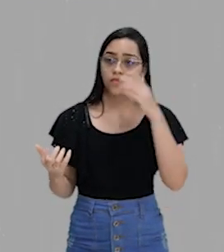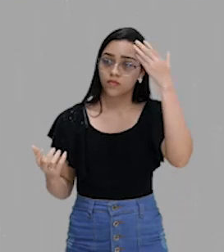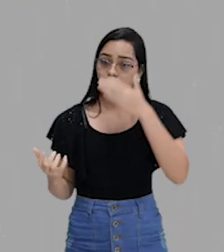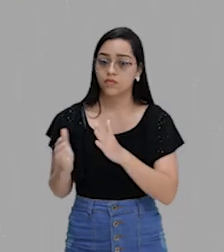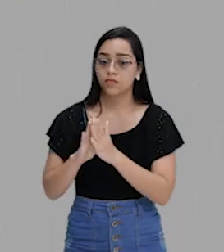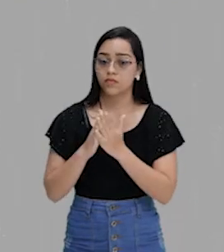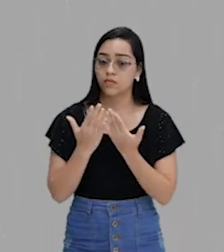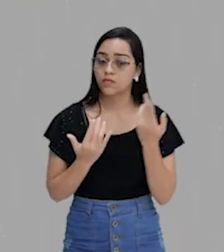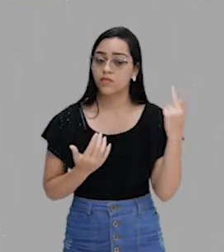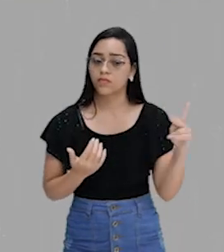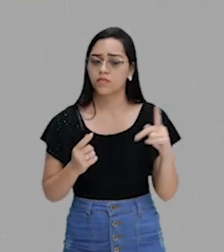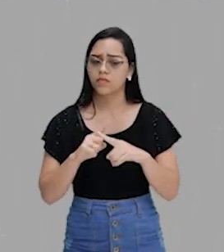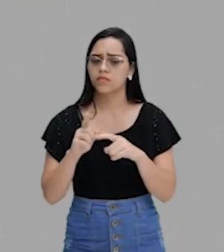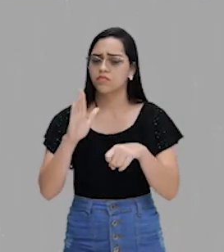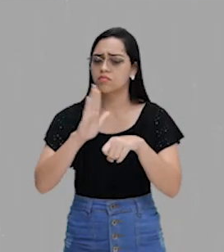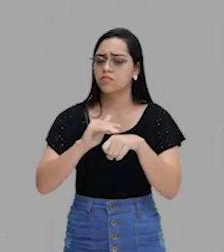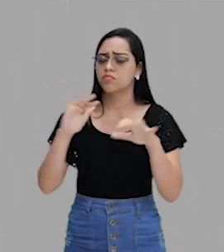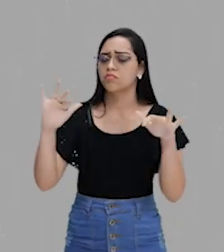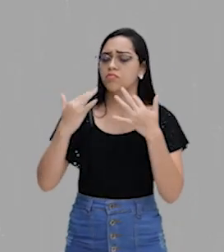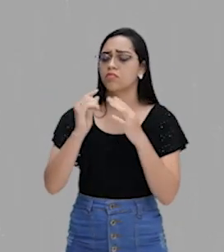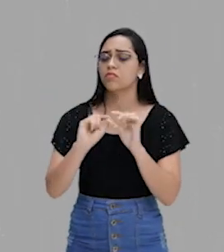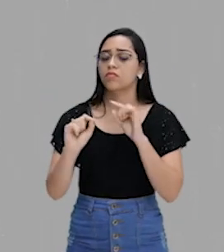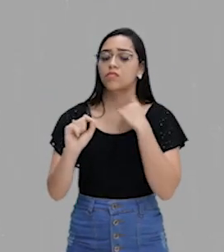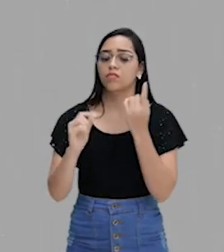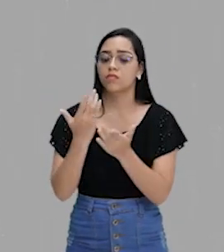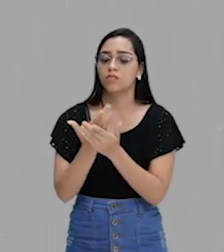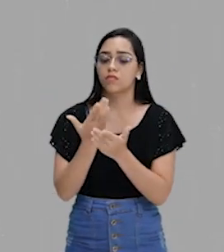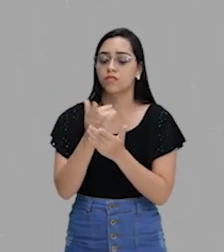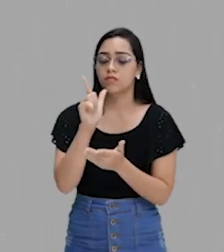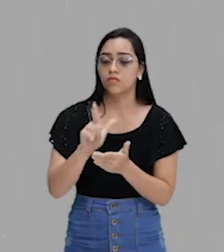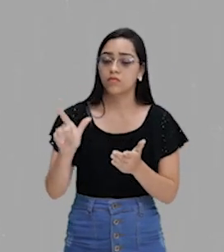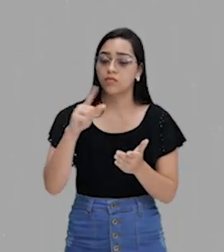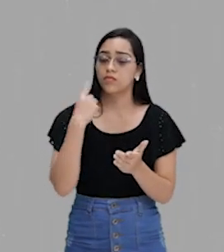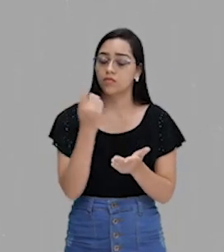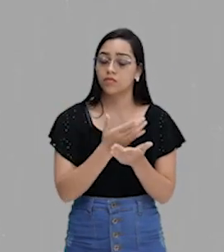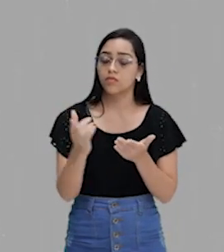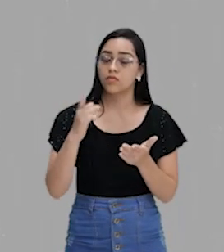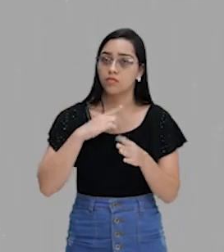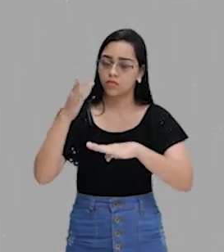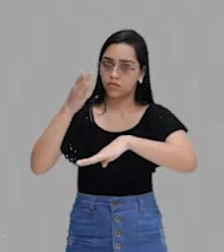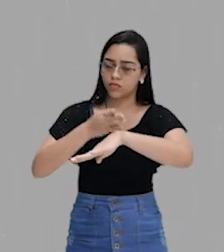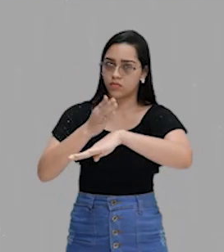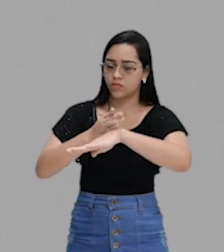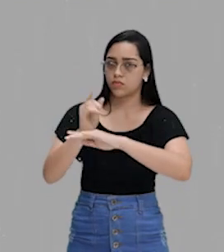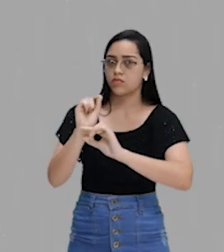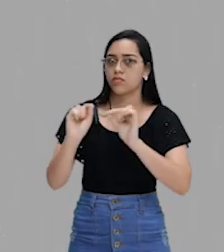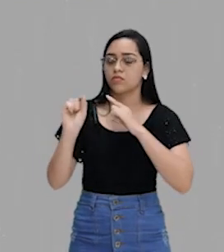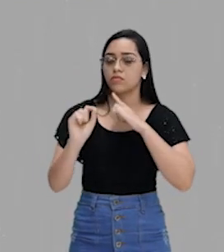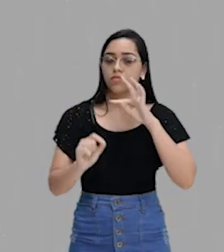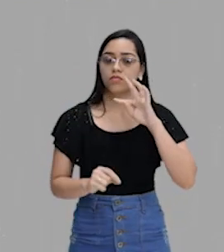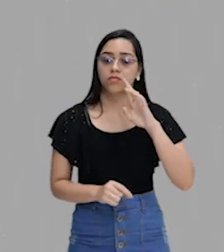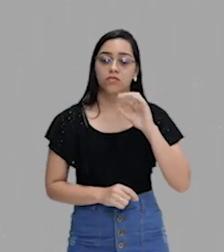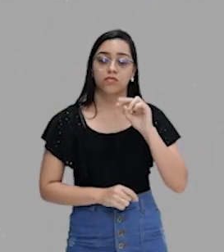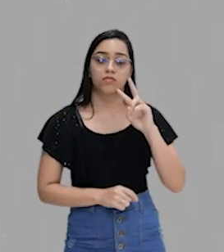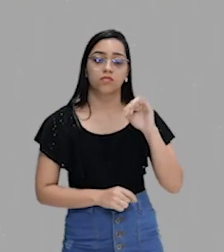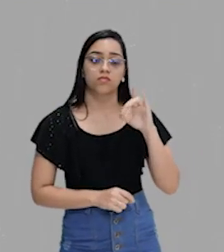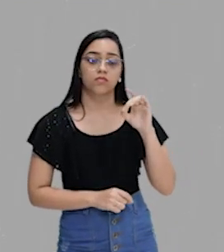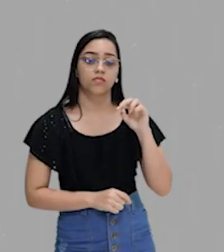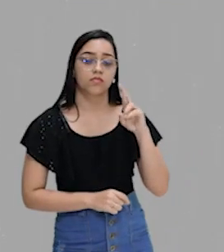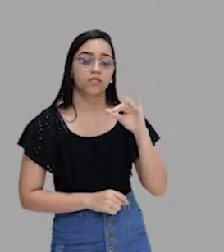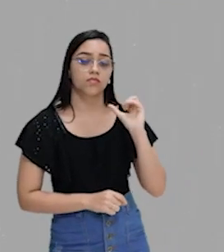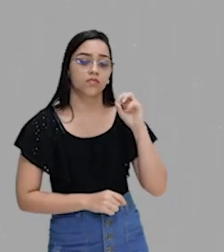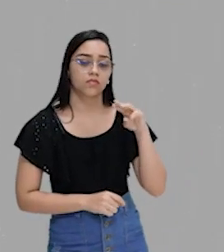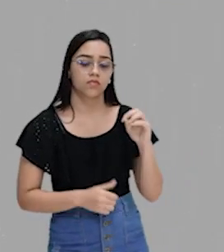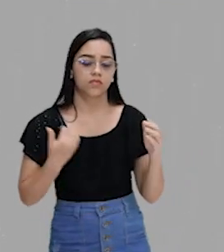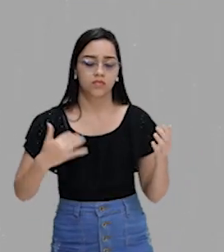sua obra. Agora, te chamo a atenção que, quando a gente estuda literatura, a gente começa lá na Idade Média com o trovadorismo, né? Nessa